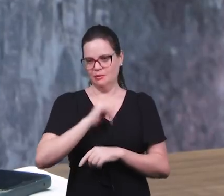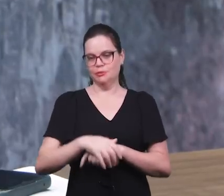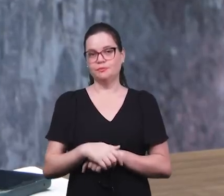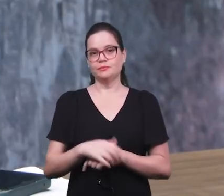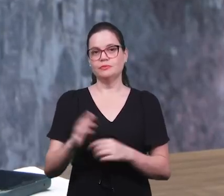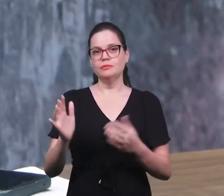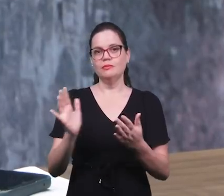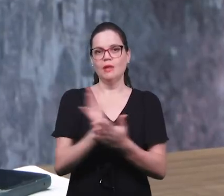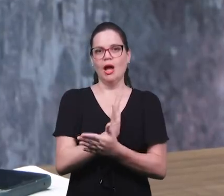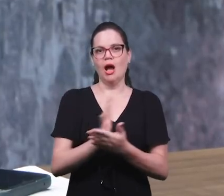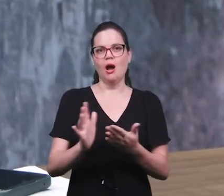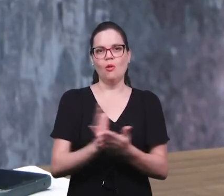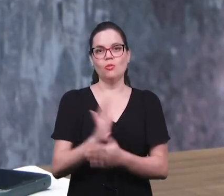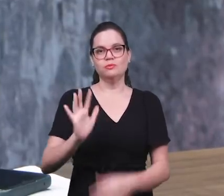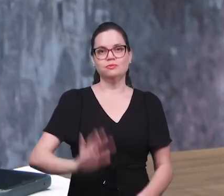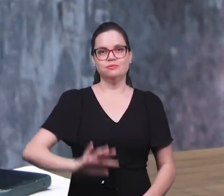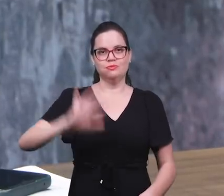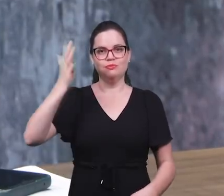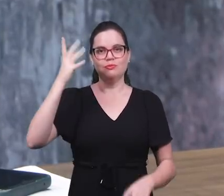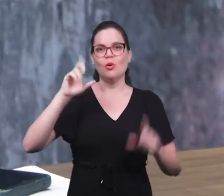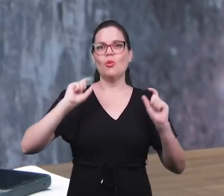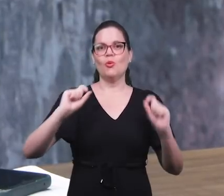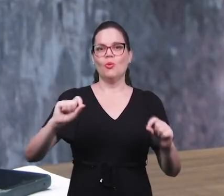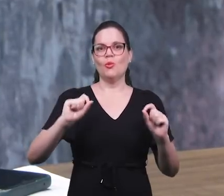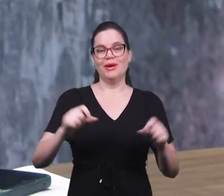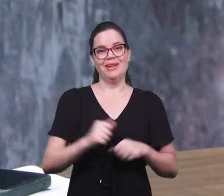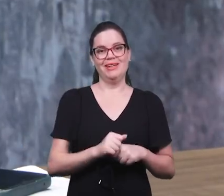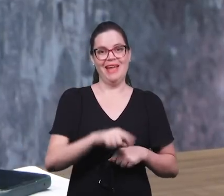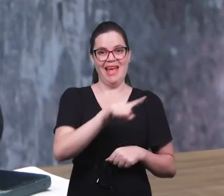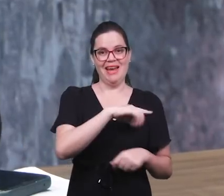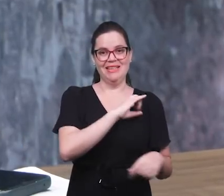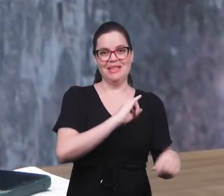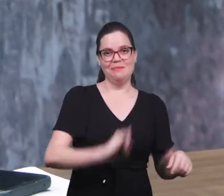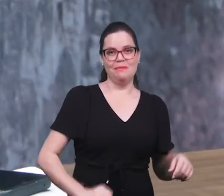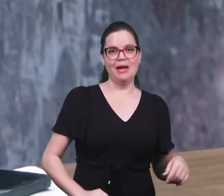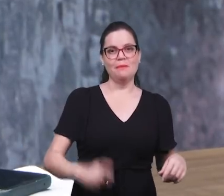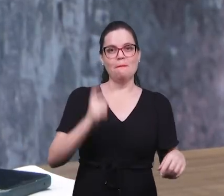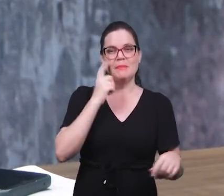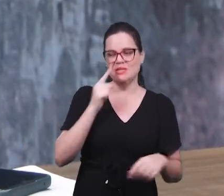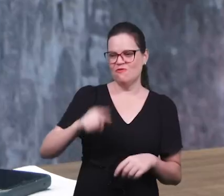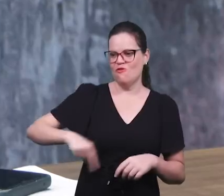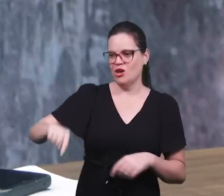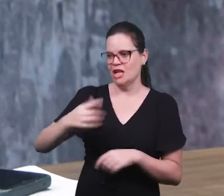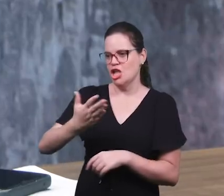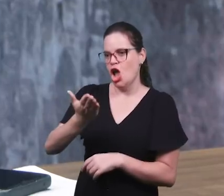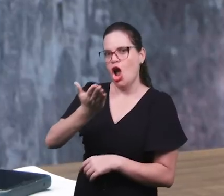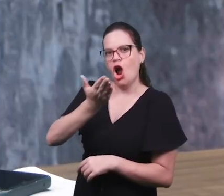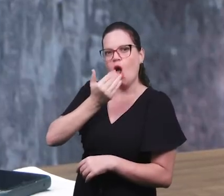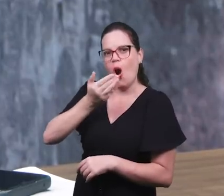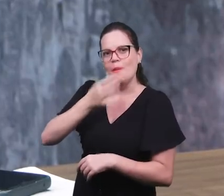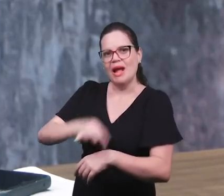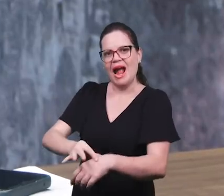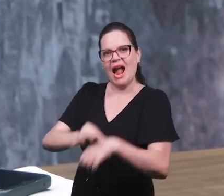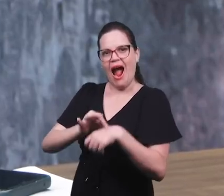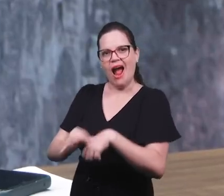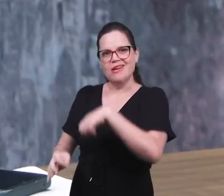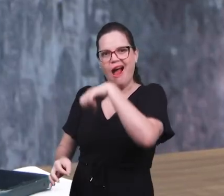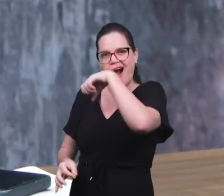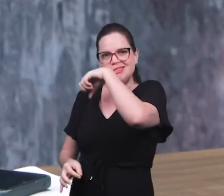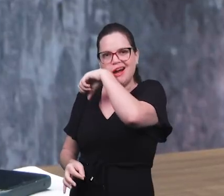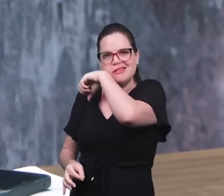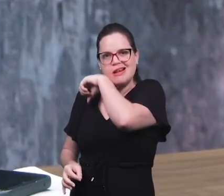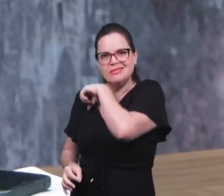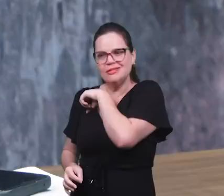autoridades acreditarem, vejam bem, que os cristãos praticavam canibalismo por causa da ceia, por causa da simbologia da ceia, né, do corpo